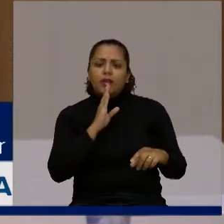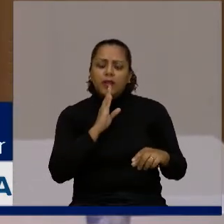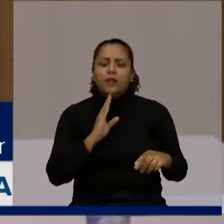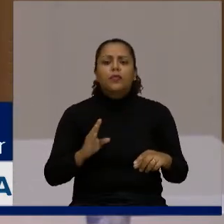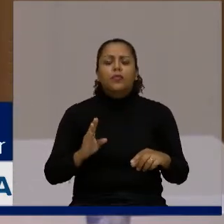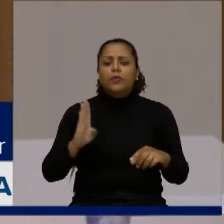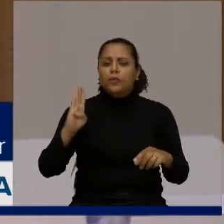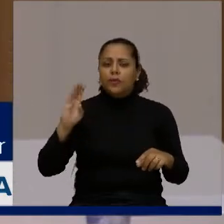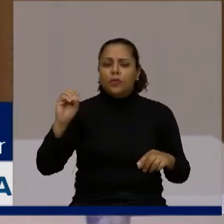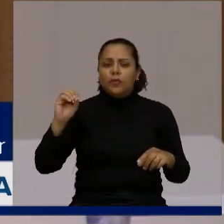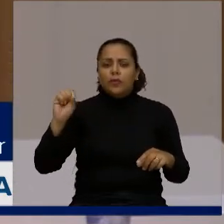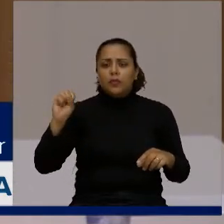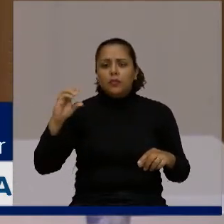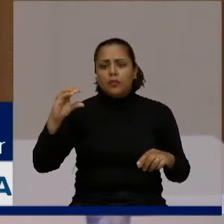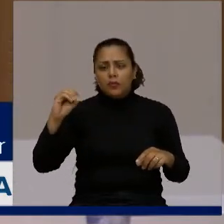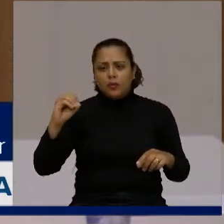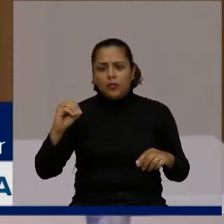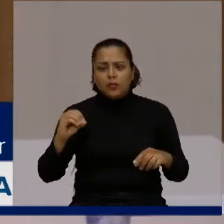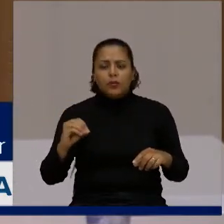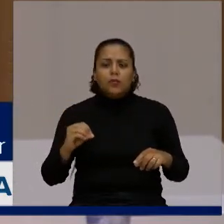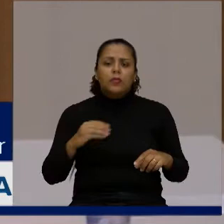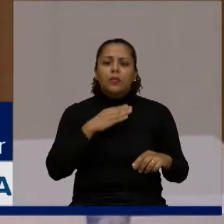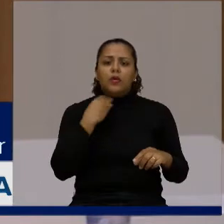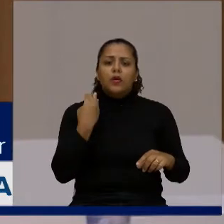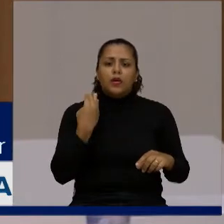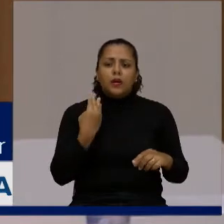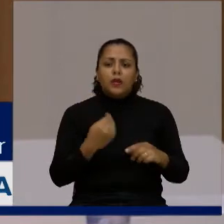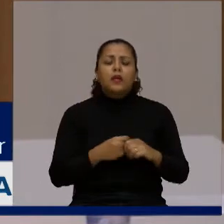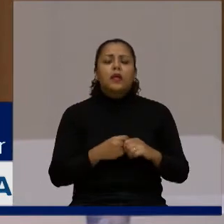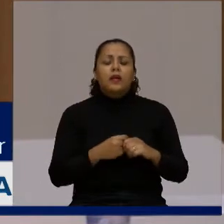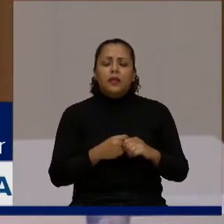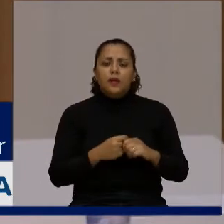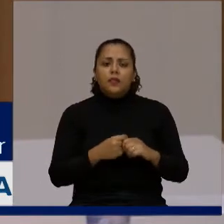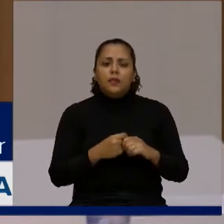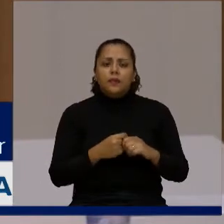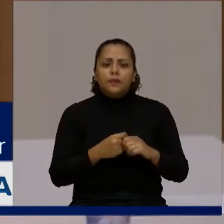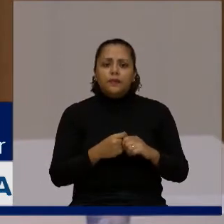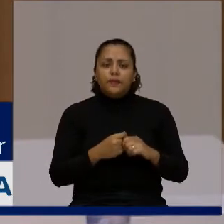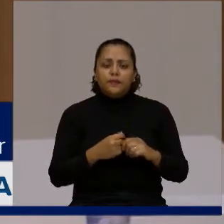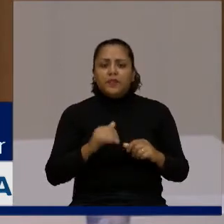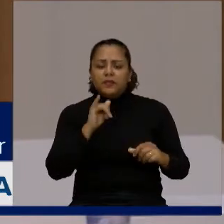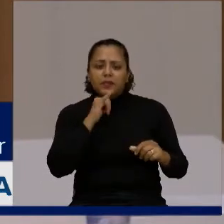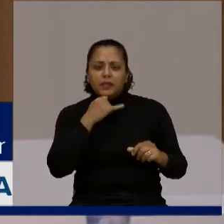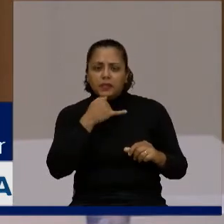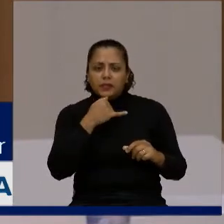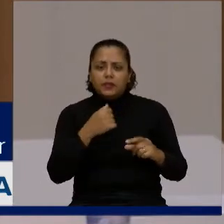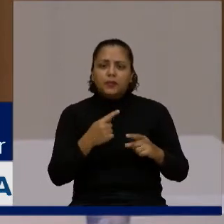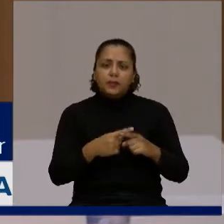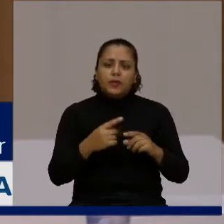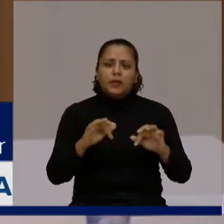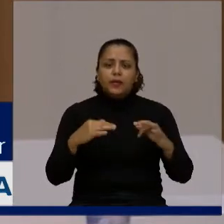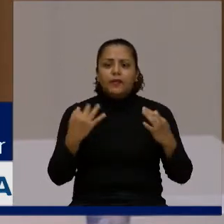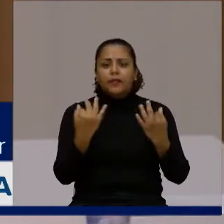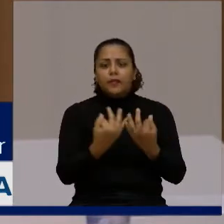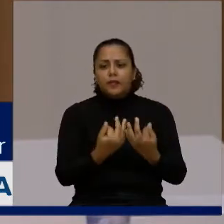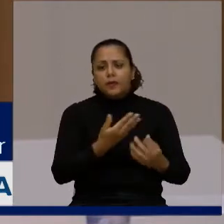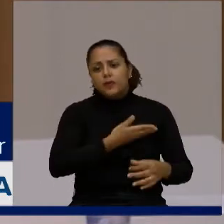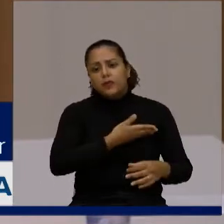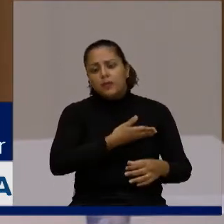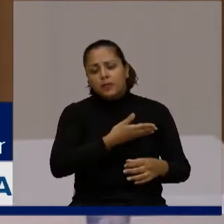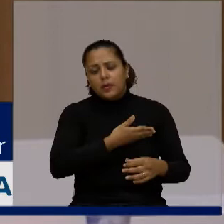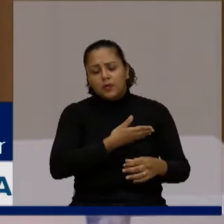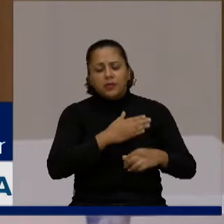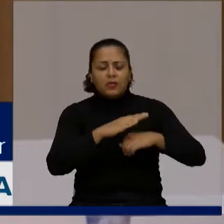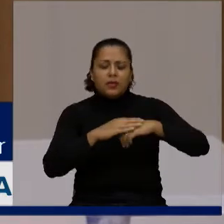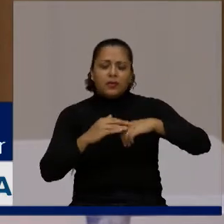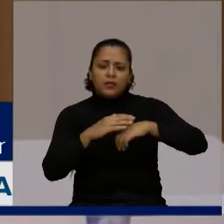sabendo do falecimento dele terça-feira. Me deixou muito triste que todos os familiares e amigos possam se consolar que